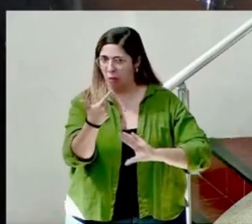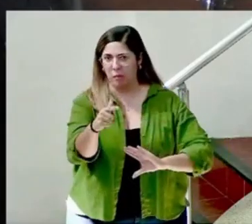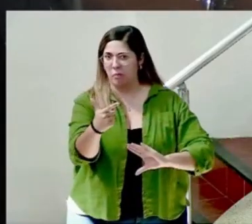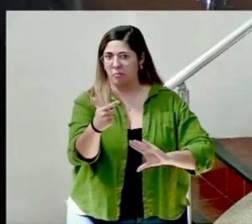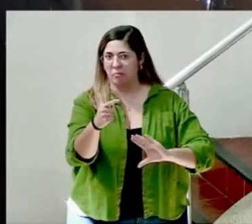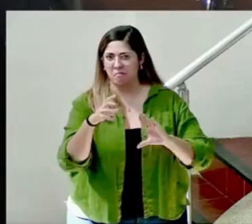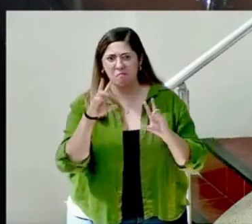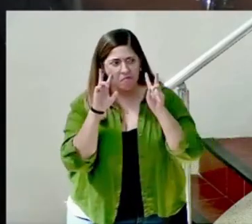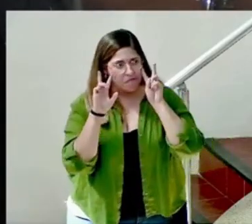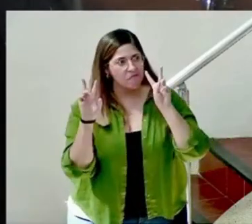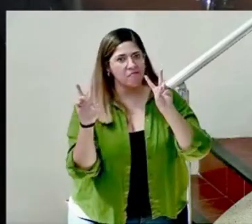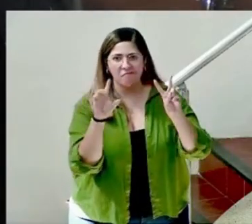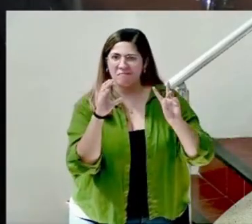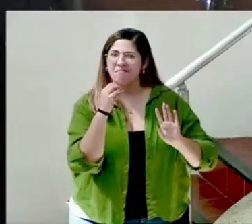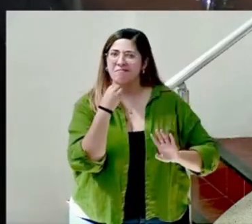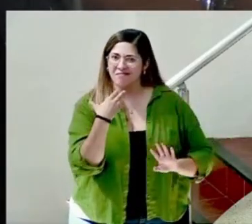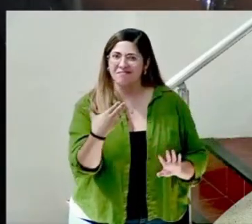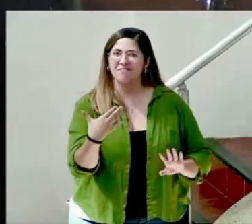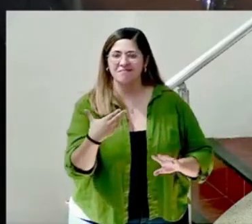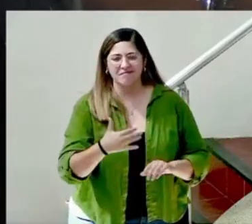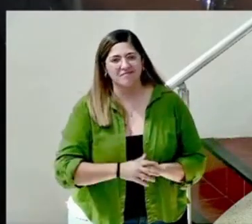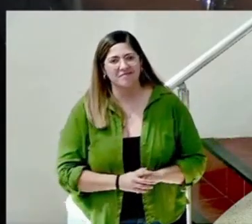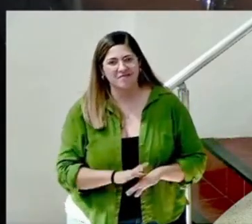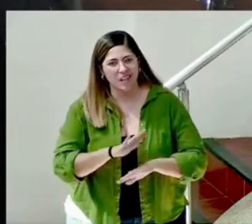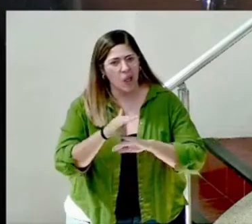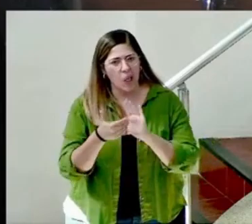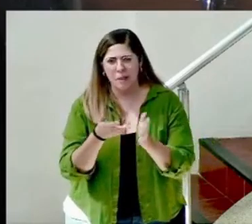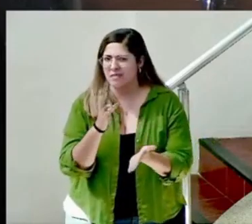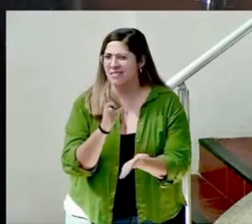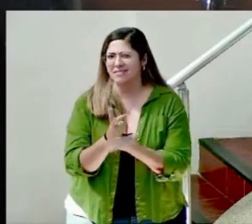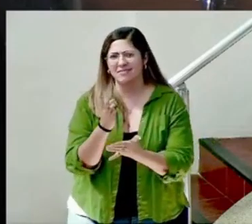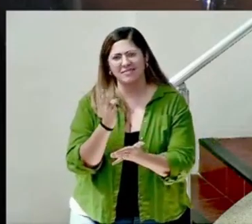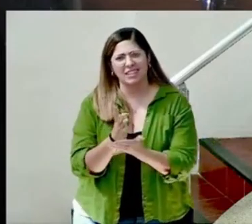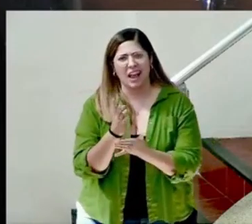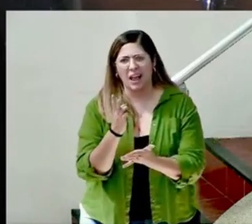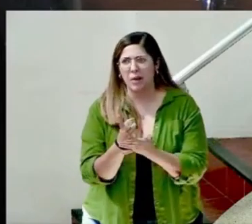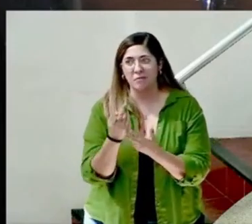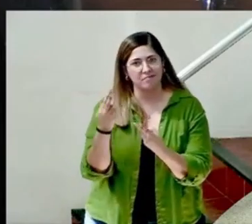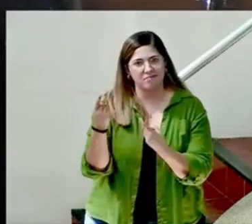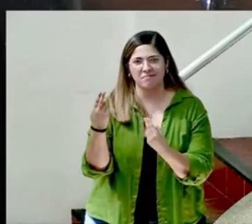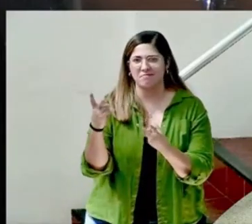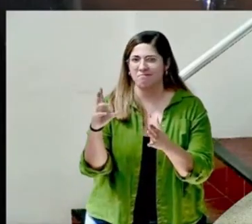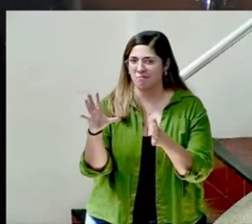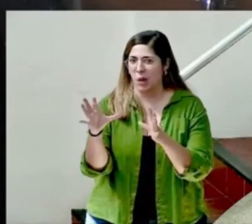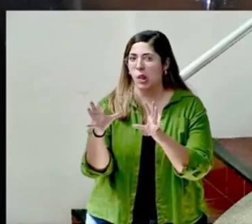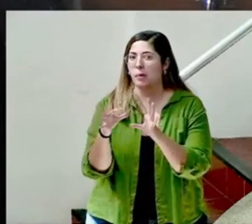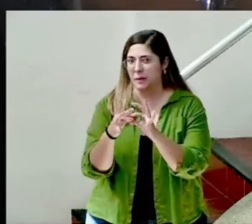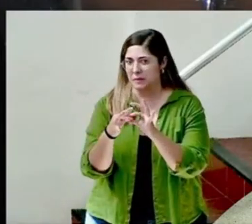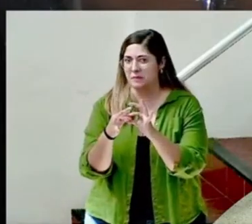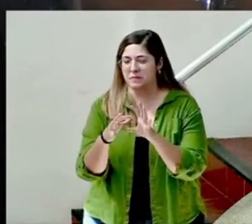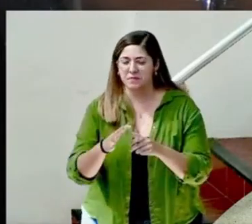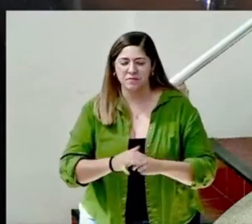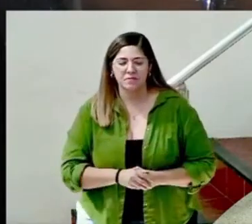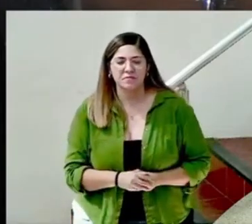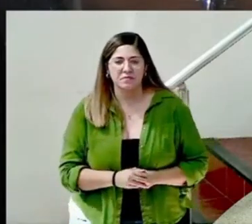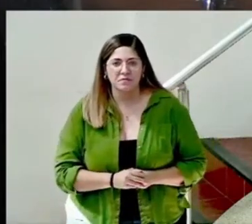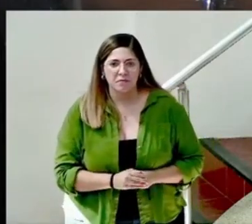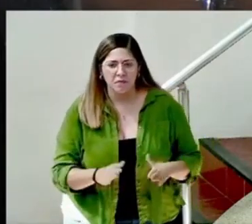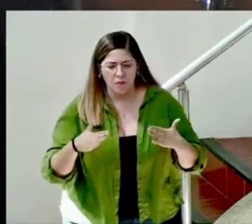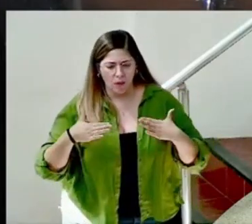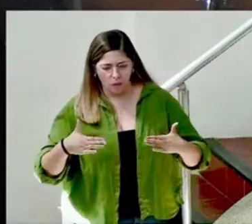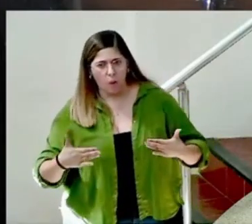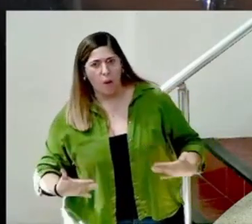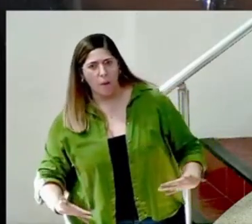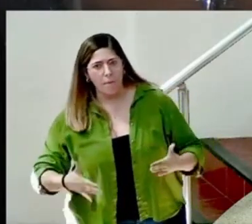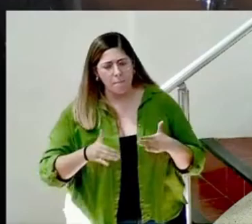Portanto, essa associação sempre existiu. O corpo humano encontra